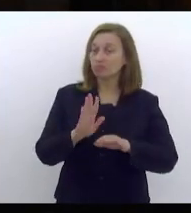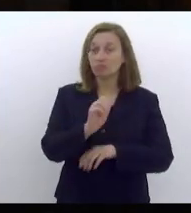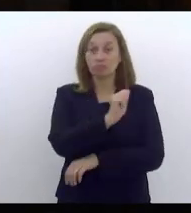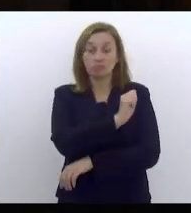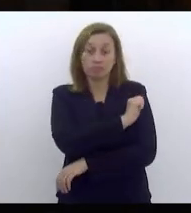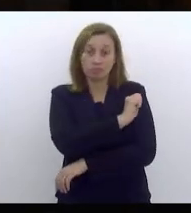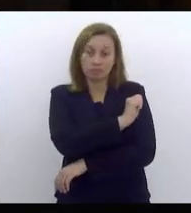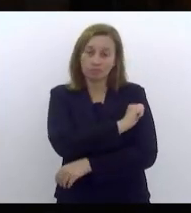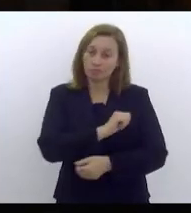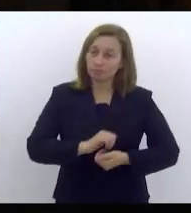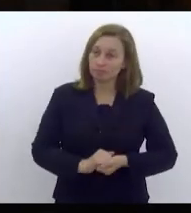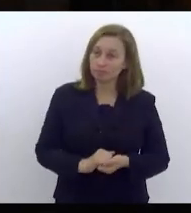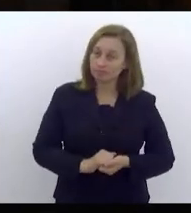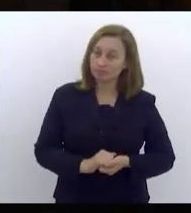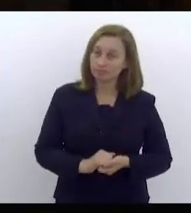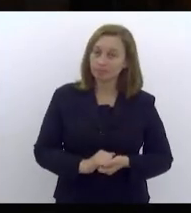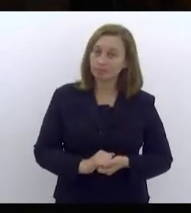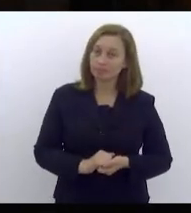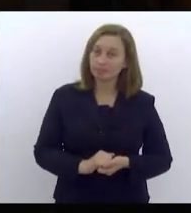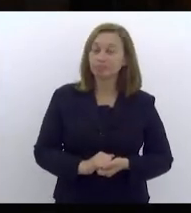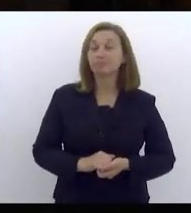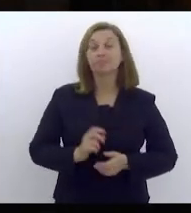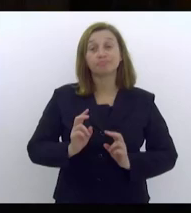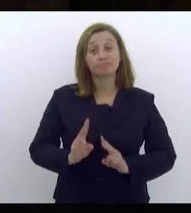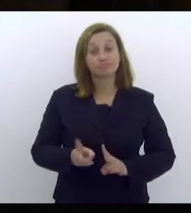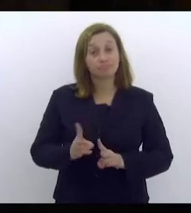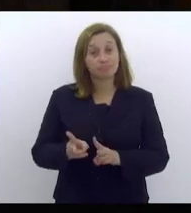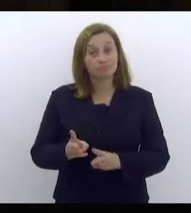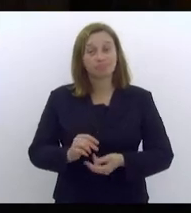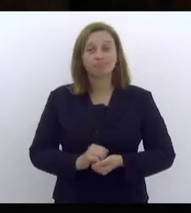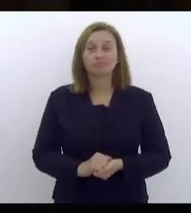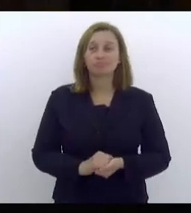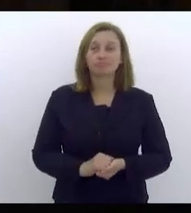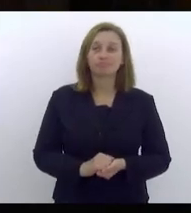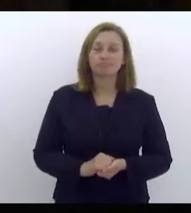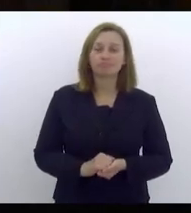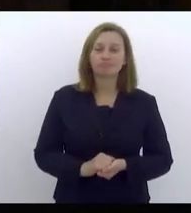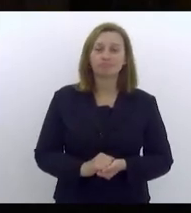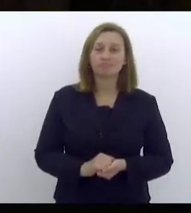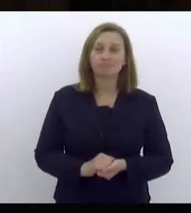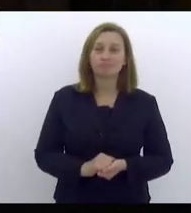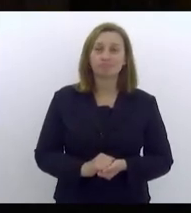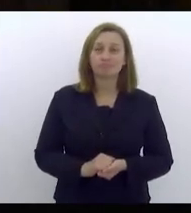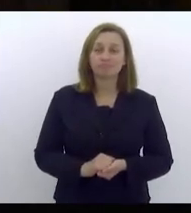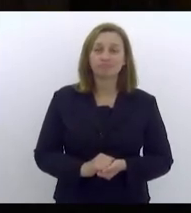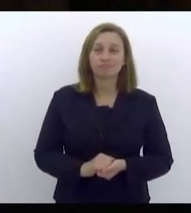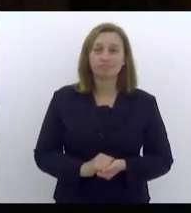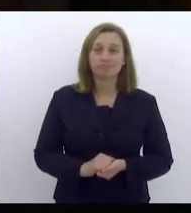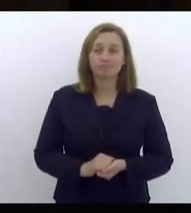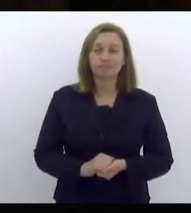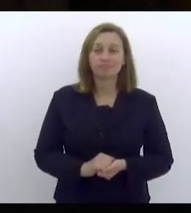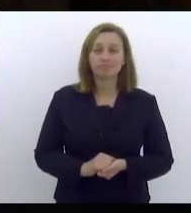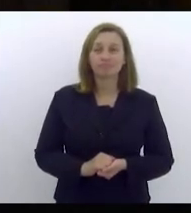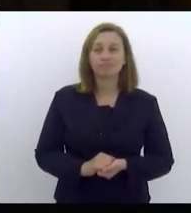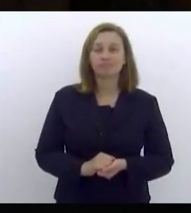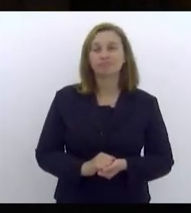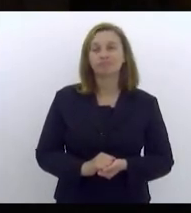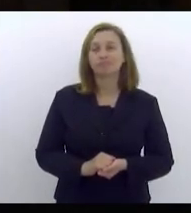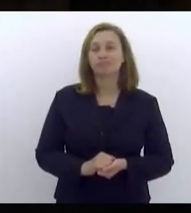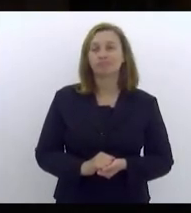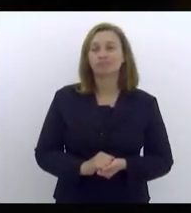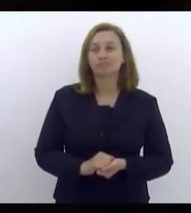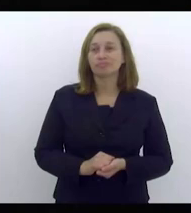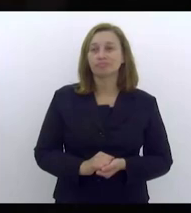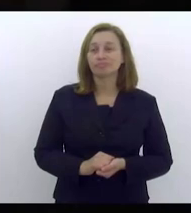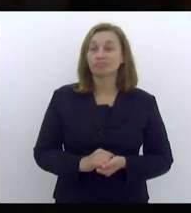estudando. Em seguida, apesar do constante congestionamento